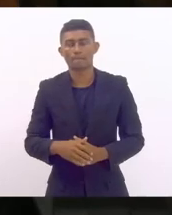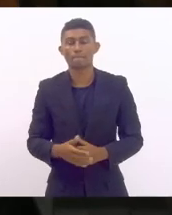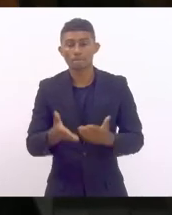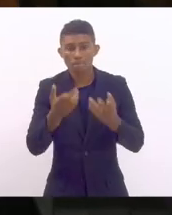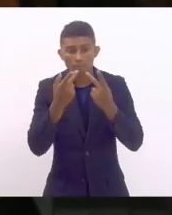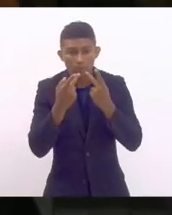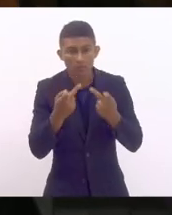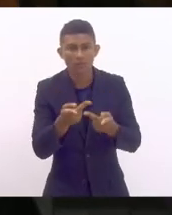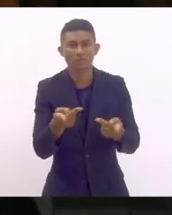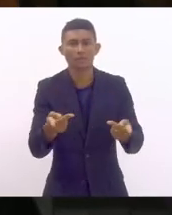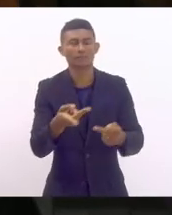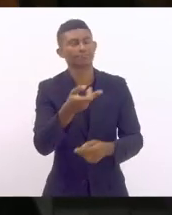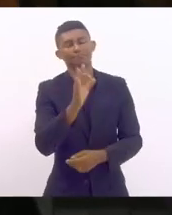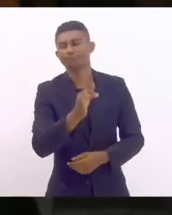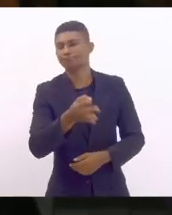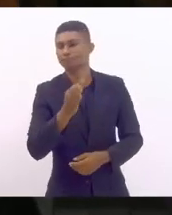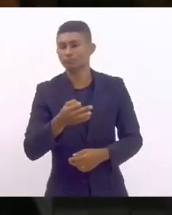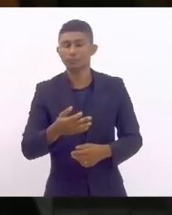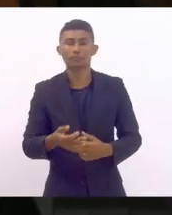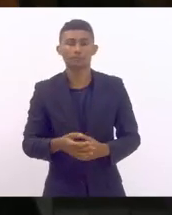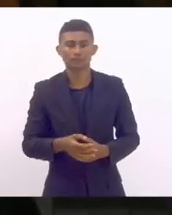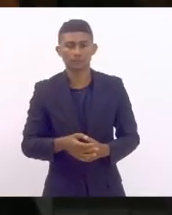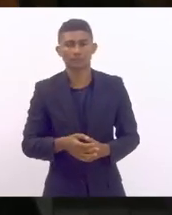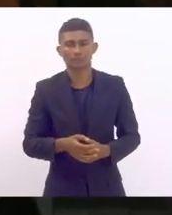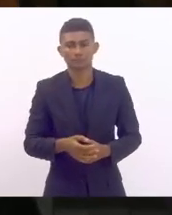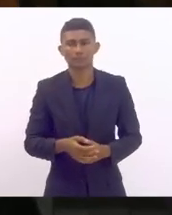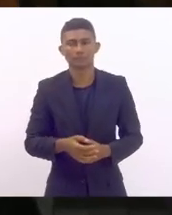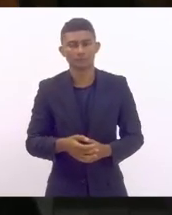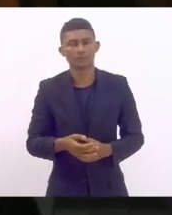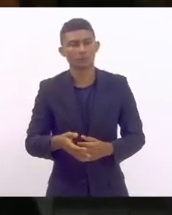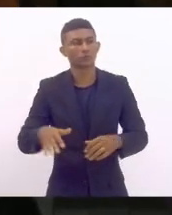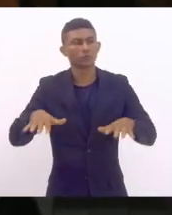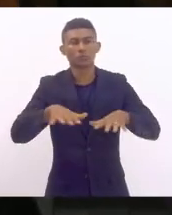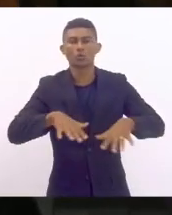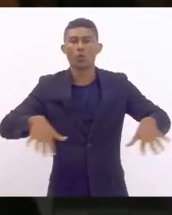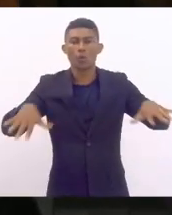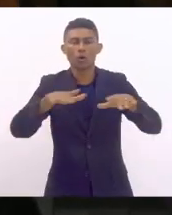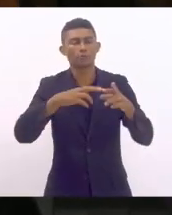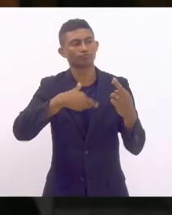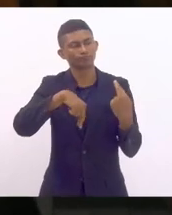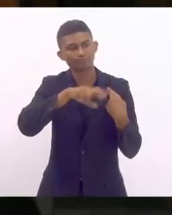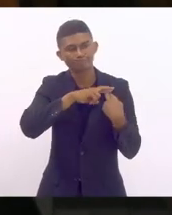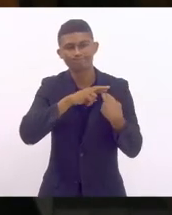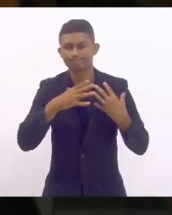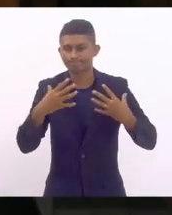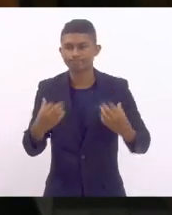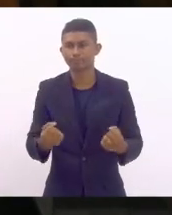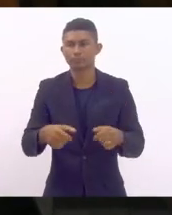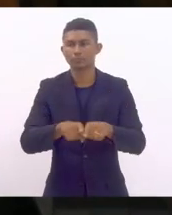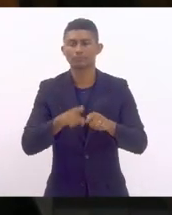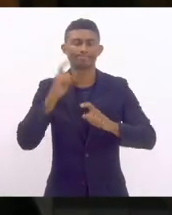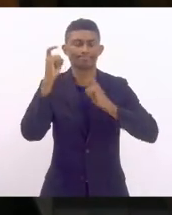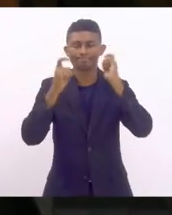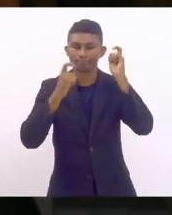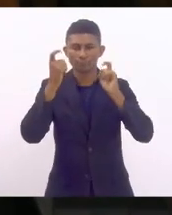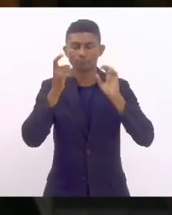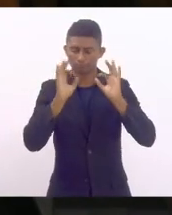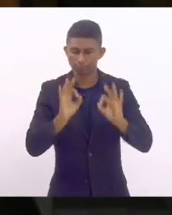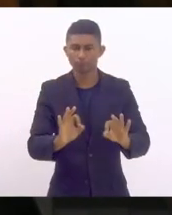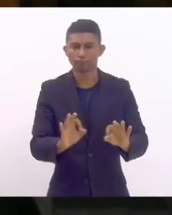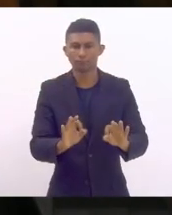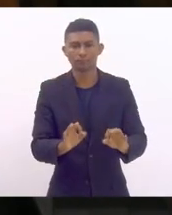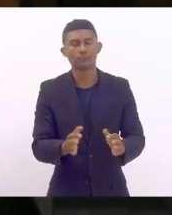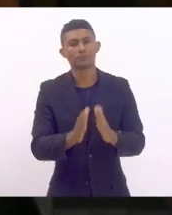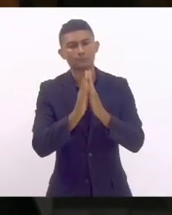como nas suas palavras Deputado ser uma uma um compromisso de todos nós A grande preocupação no próximo gentileza